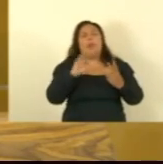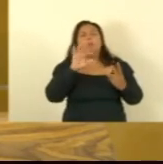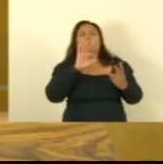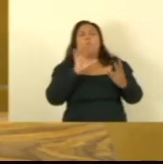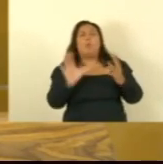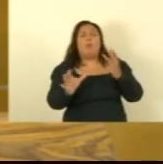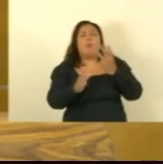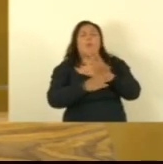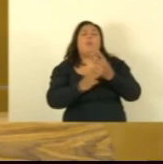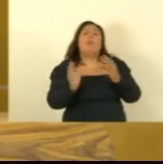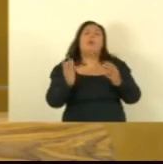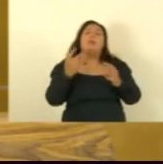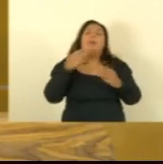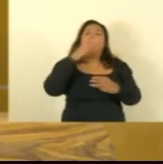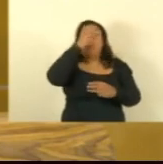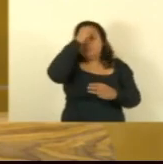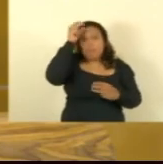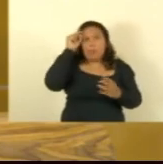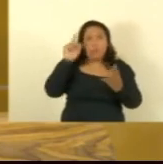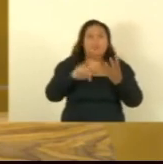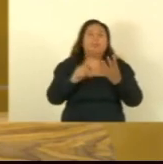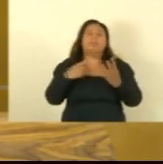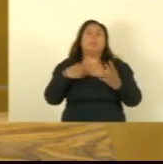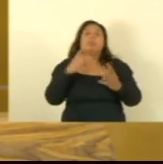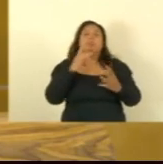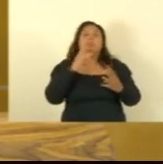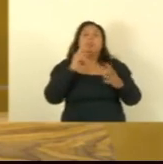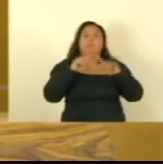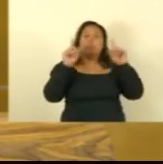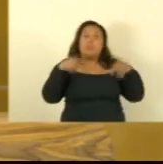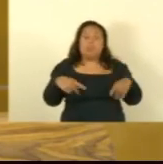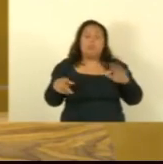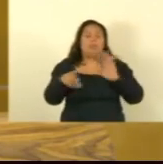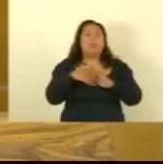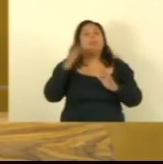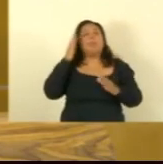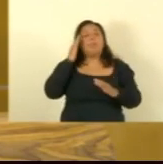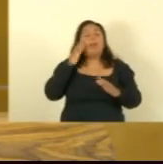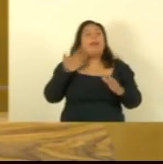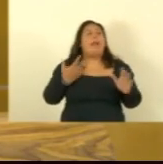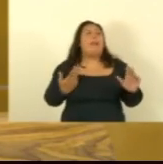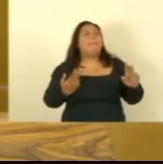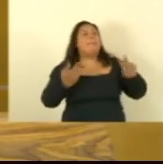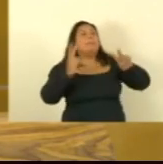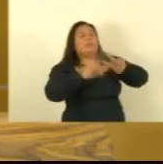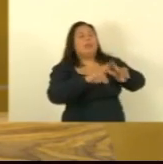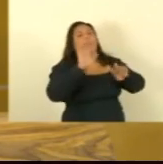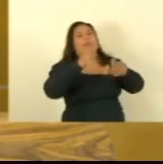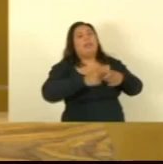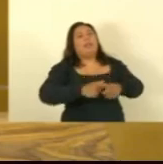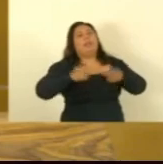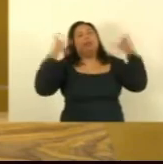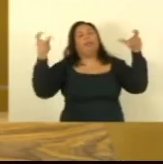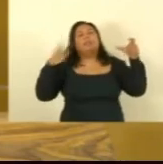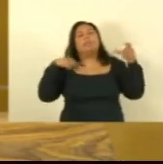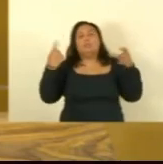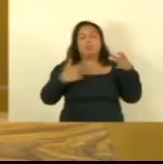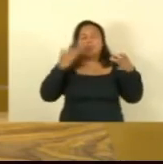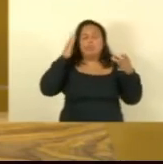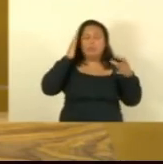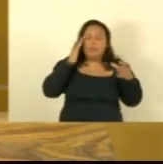porque, não obstante a carência de efetivo, o volume de prisões é altíssimo, o que comprova que esses